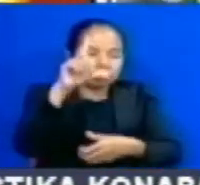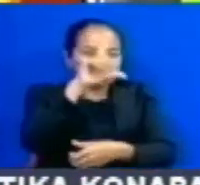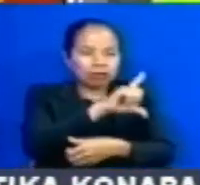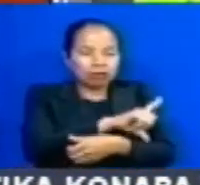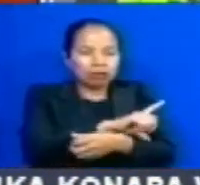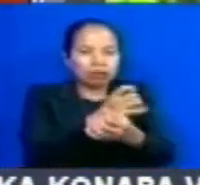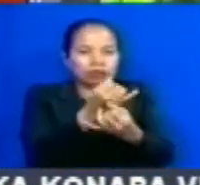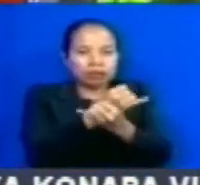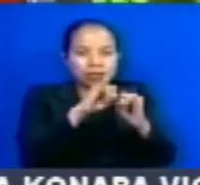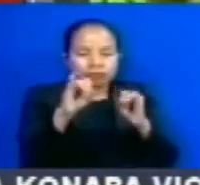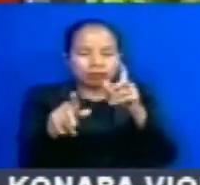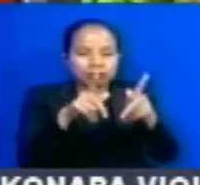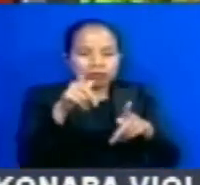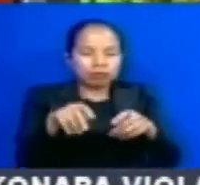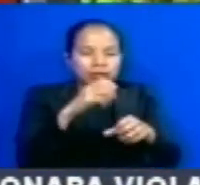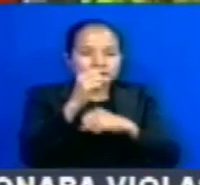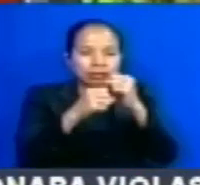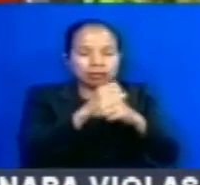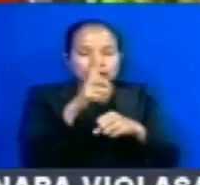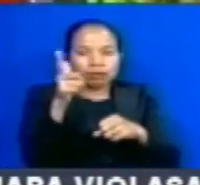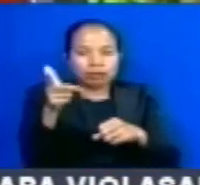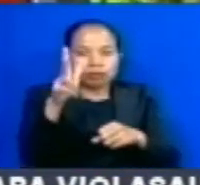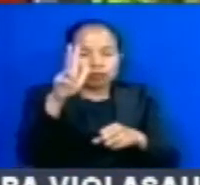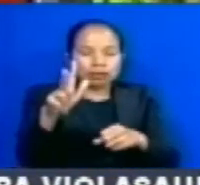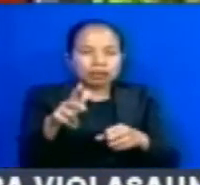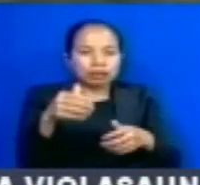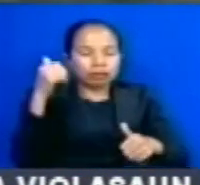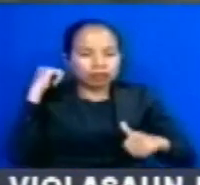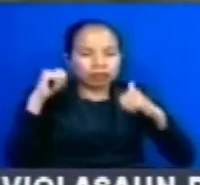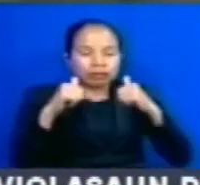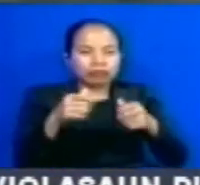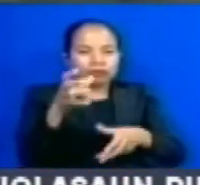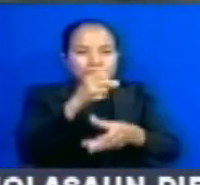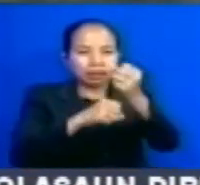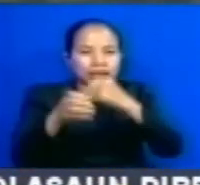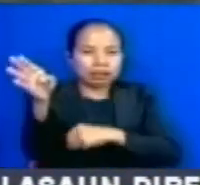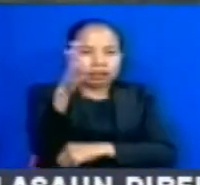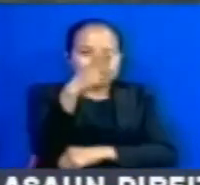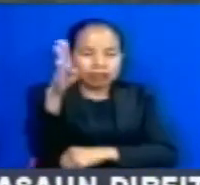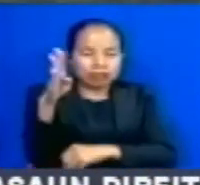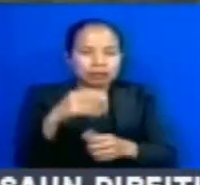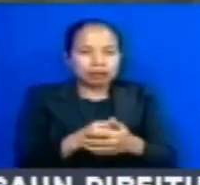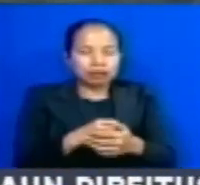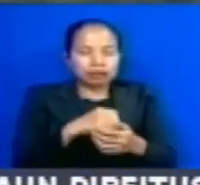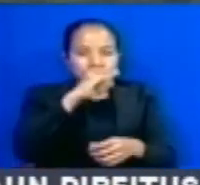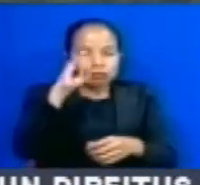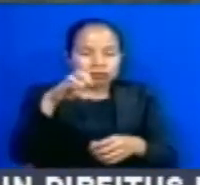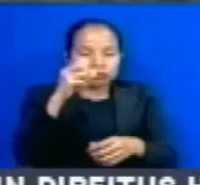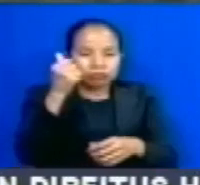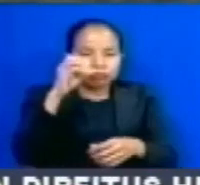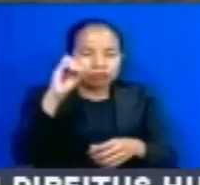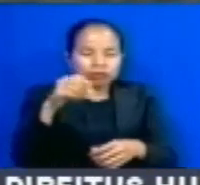popular badala rua nulu resten tolu ho atividade isar bandeira. Diretor estabelecimento prisional Becora, João Domingos, afirma